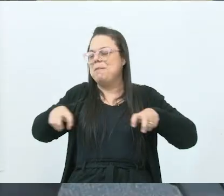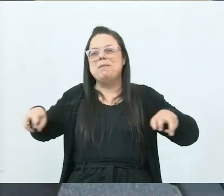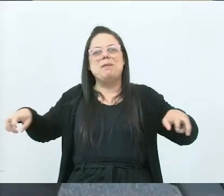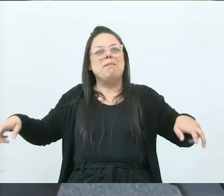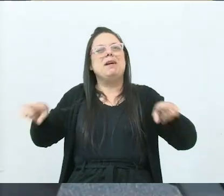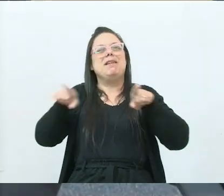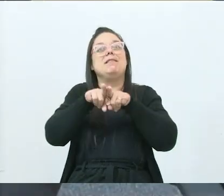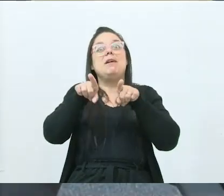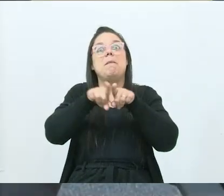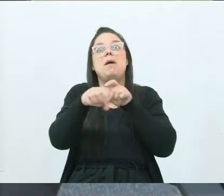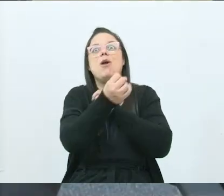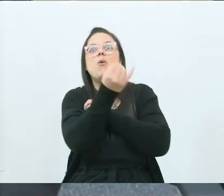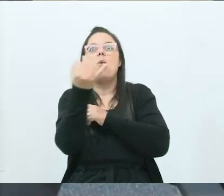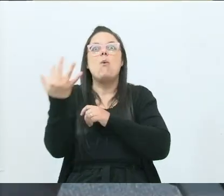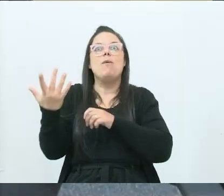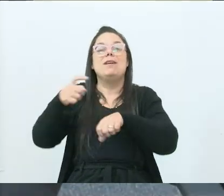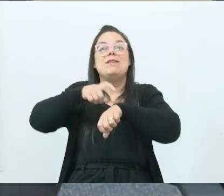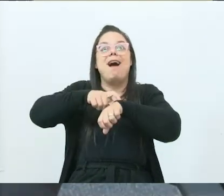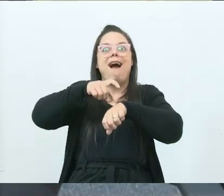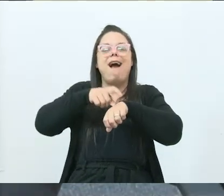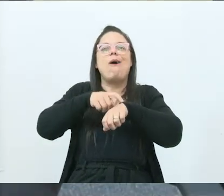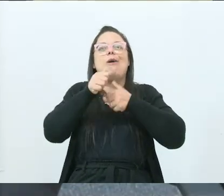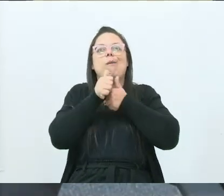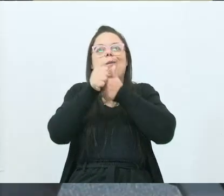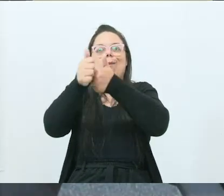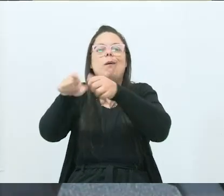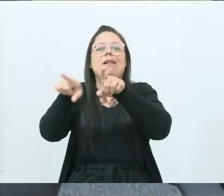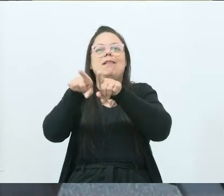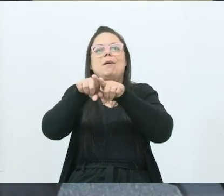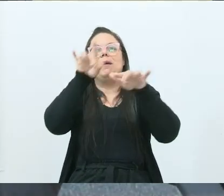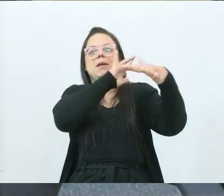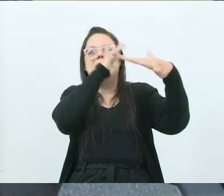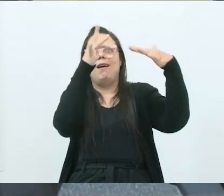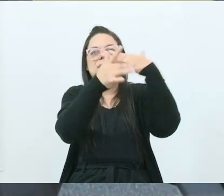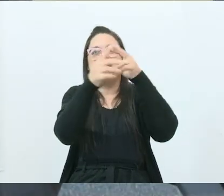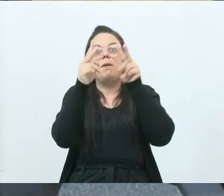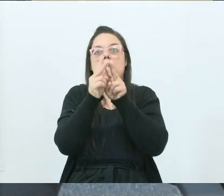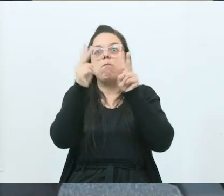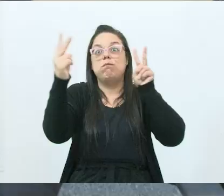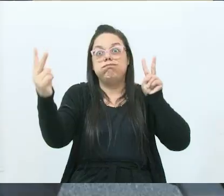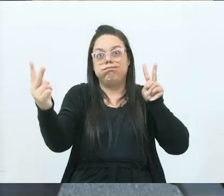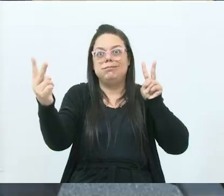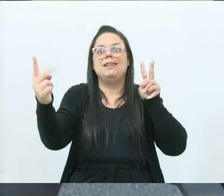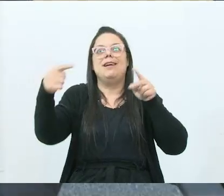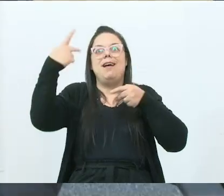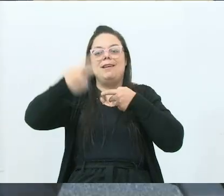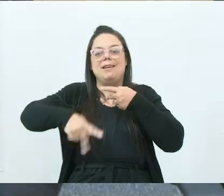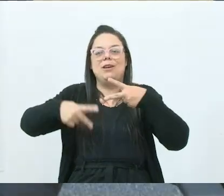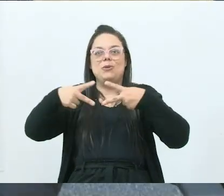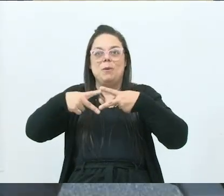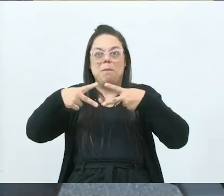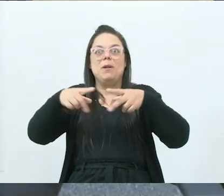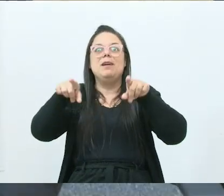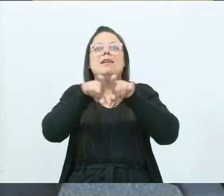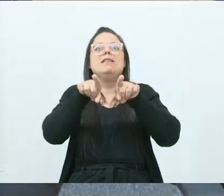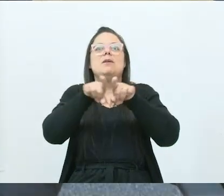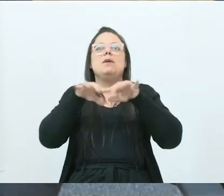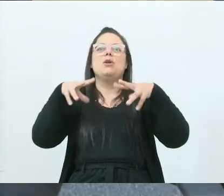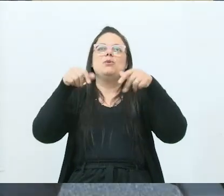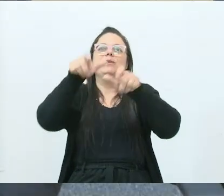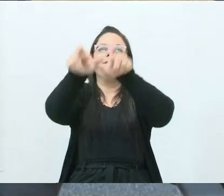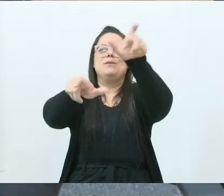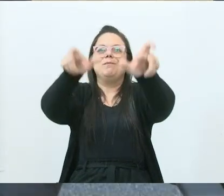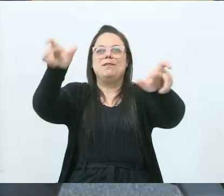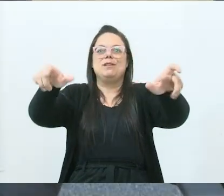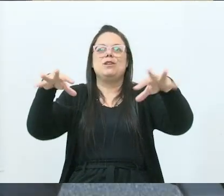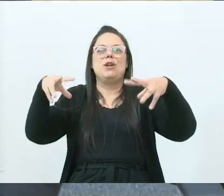nos acompanham em tempo real, através das redes sociais da Câmara Municipal de Paulínia. Todos os presentes sejam